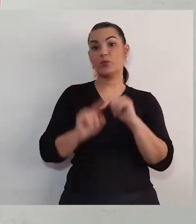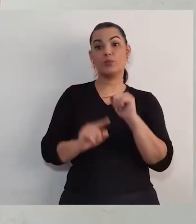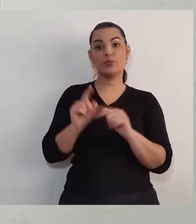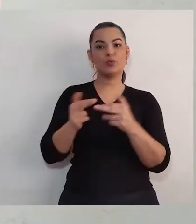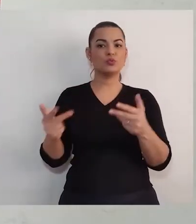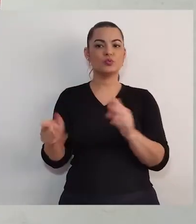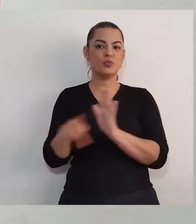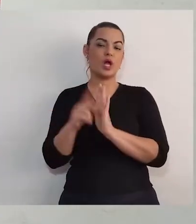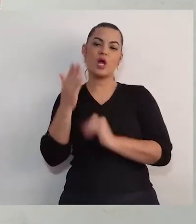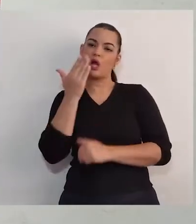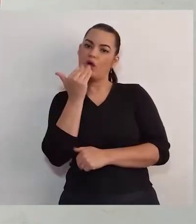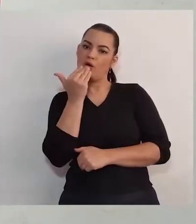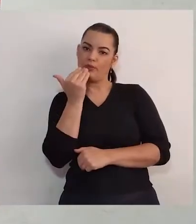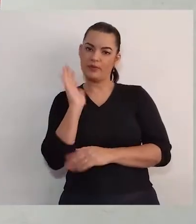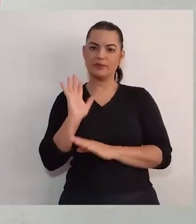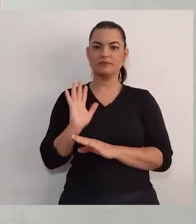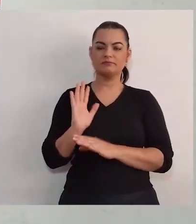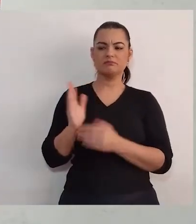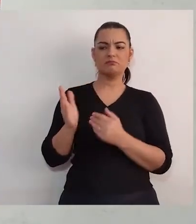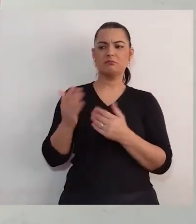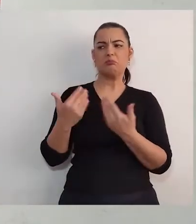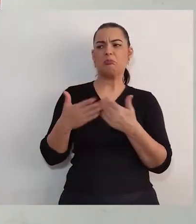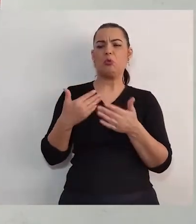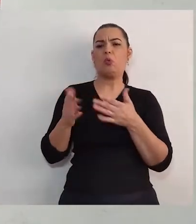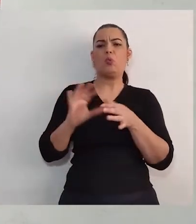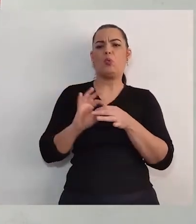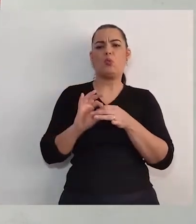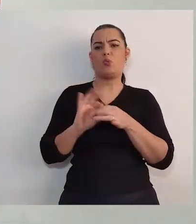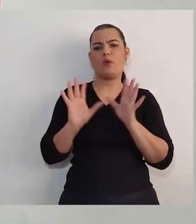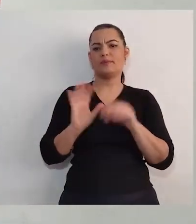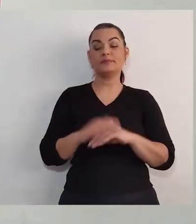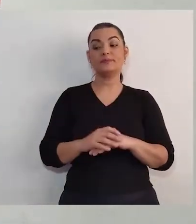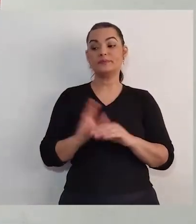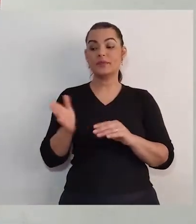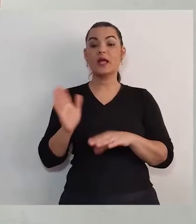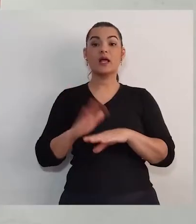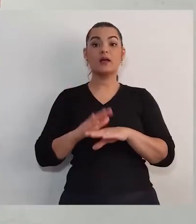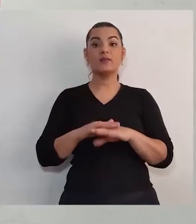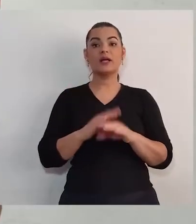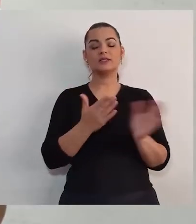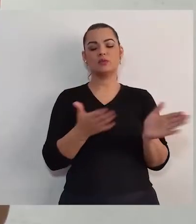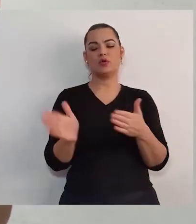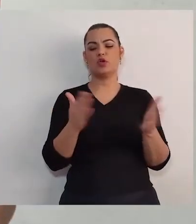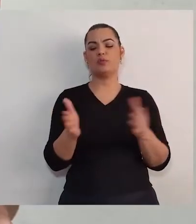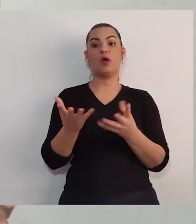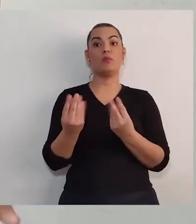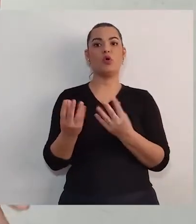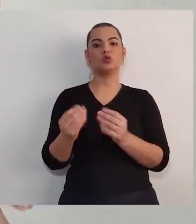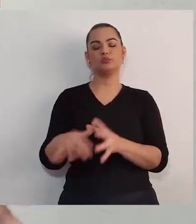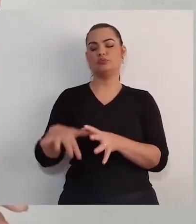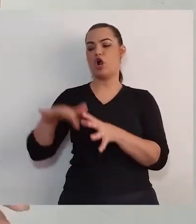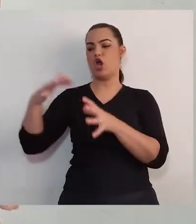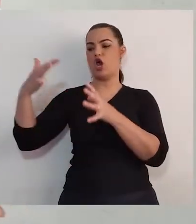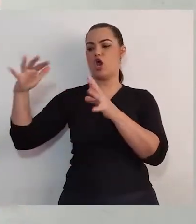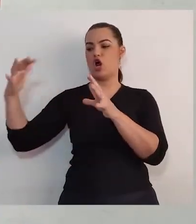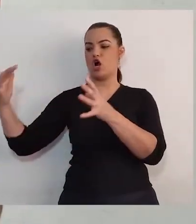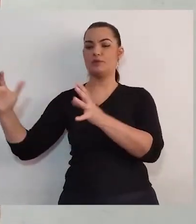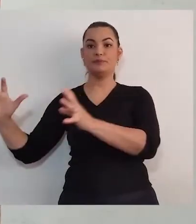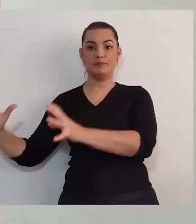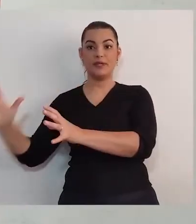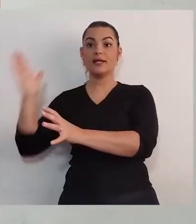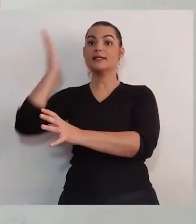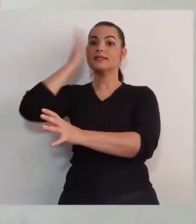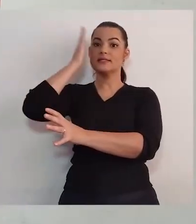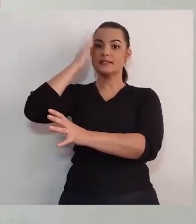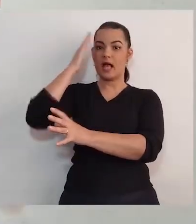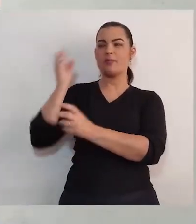produto alimentício. Não importa qual. Então, ela produz uma certa quantidade desse alimento. Ela